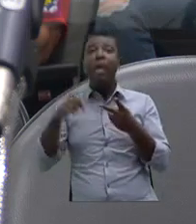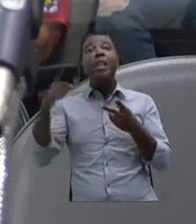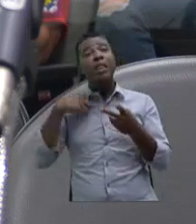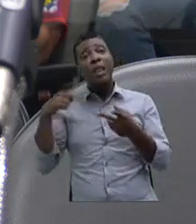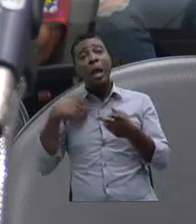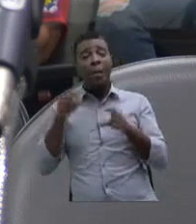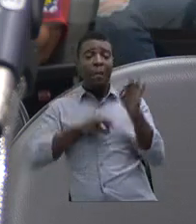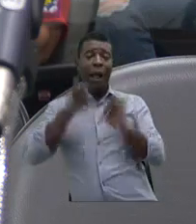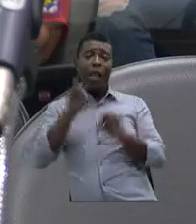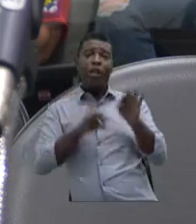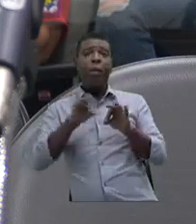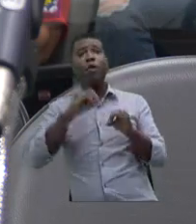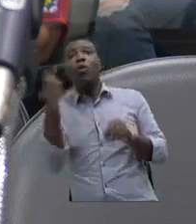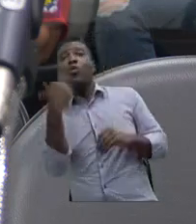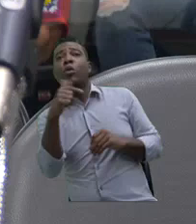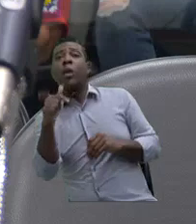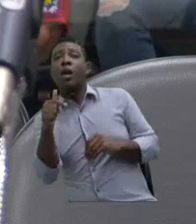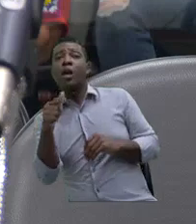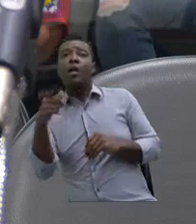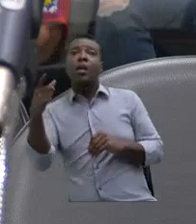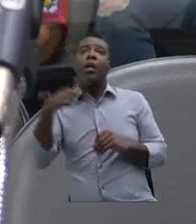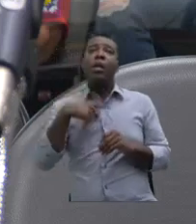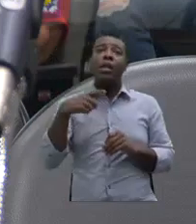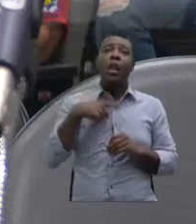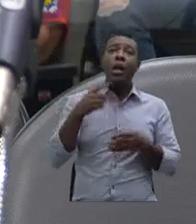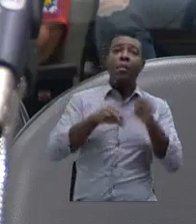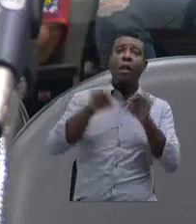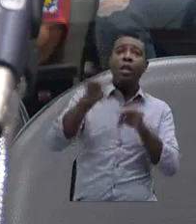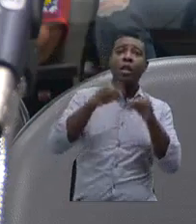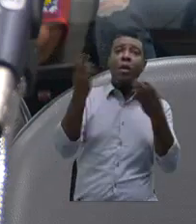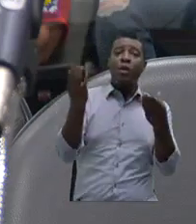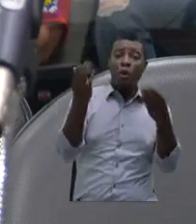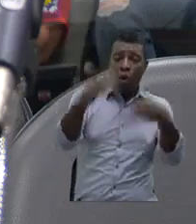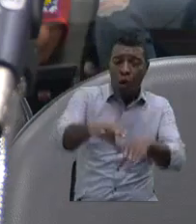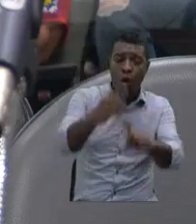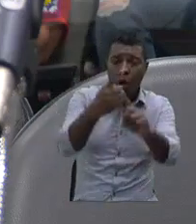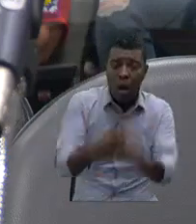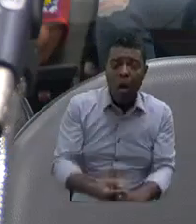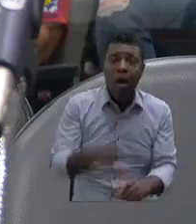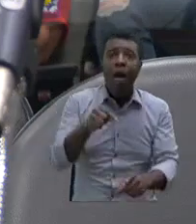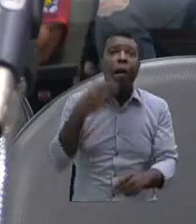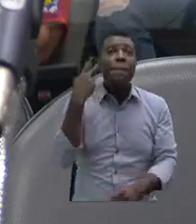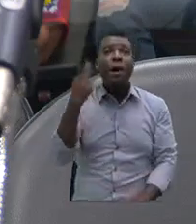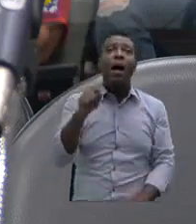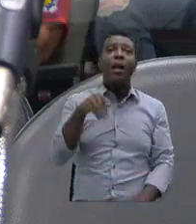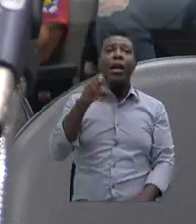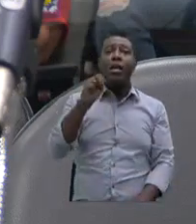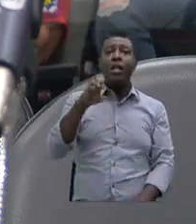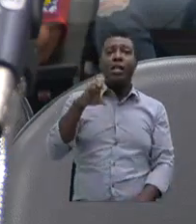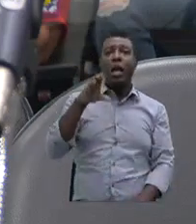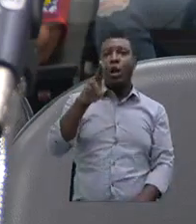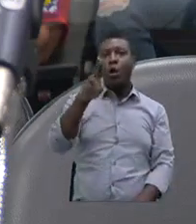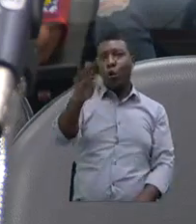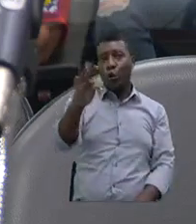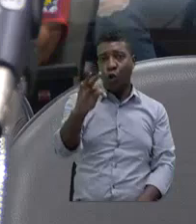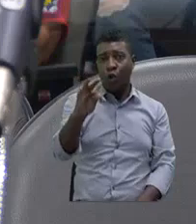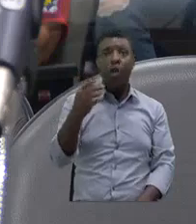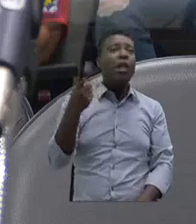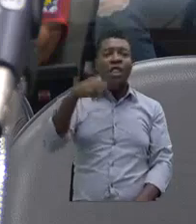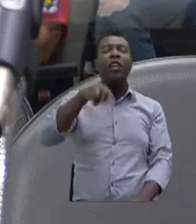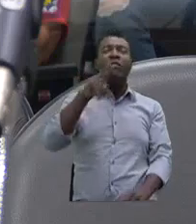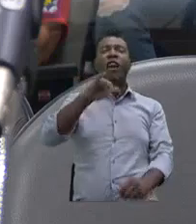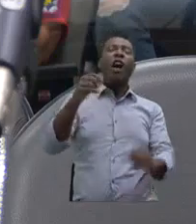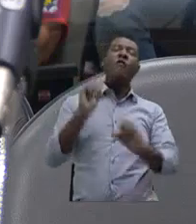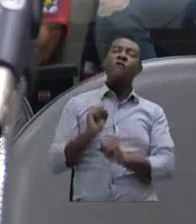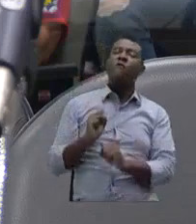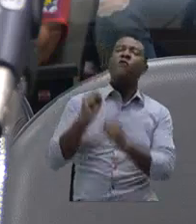tem planejamento para concurso público para a Secult. Porque também não adianta a gente achar que nós vamos fortalecer a cultura